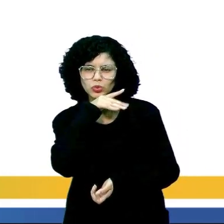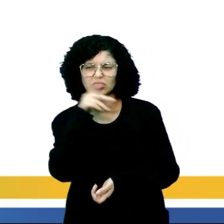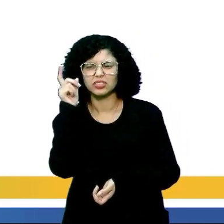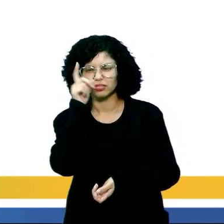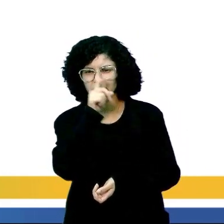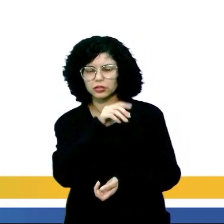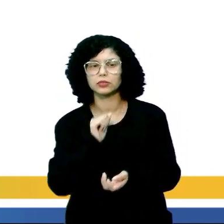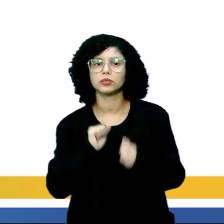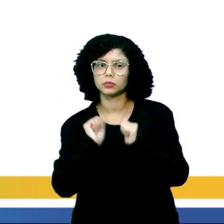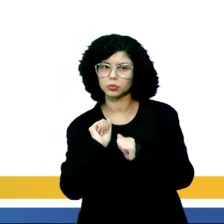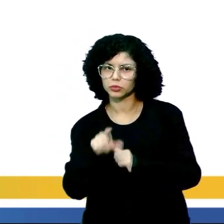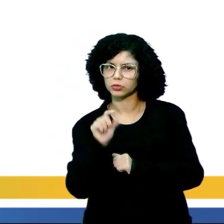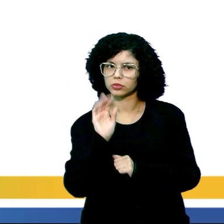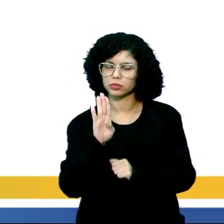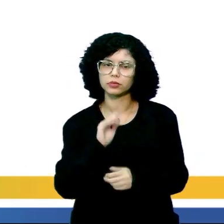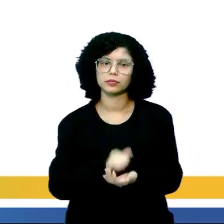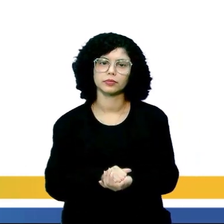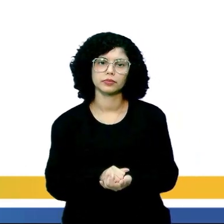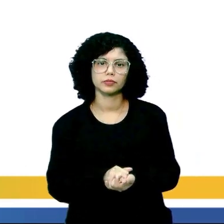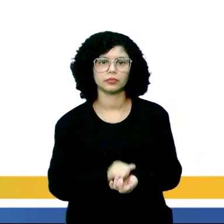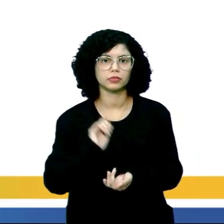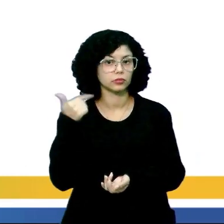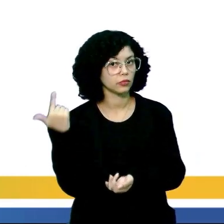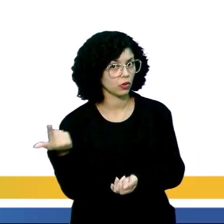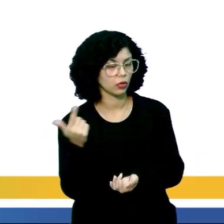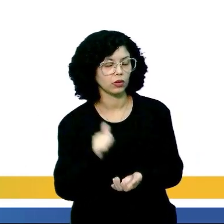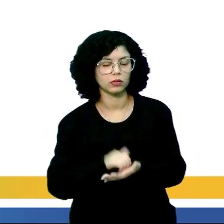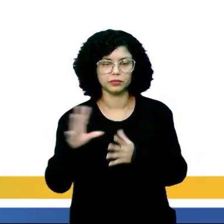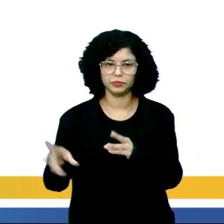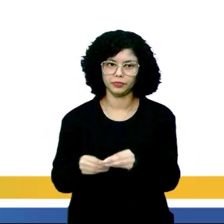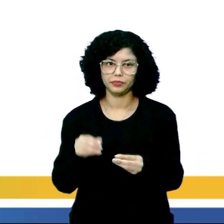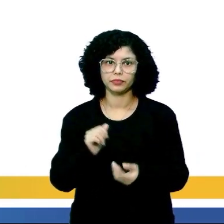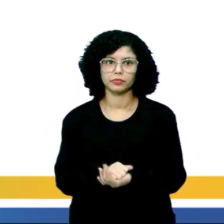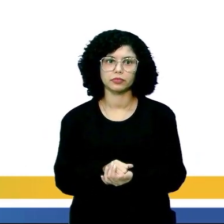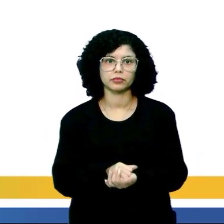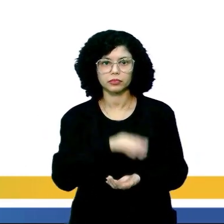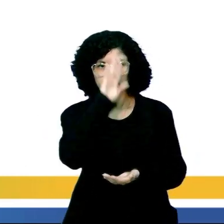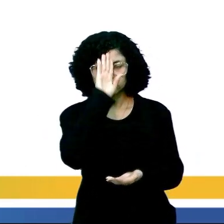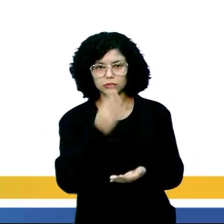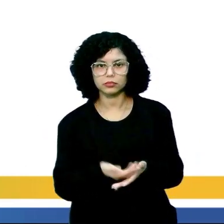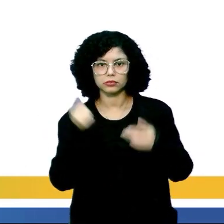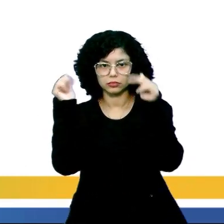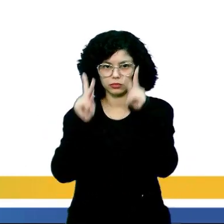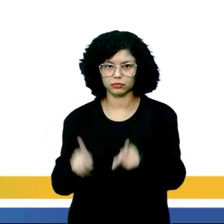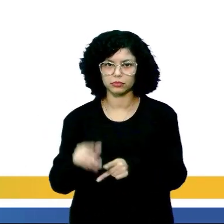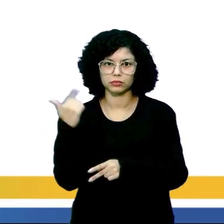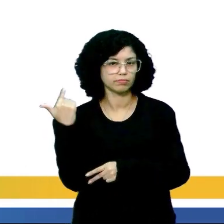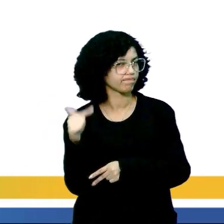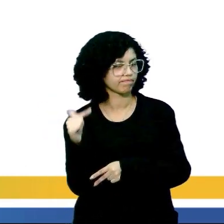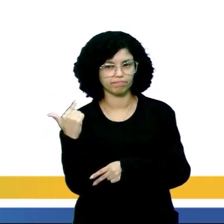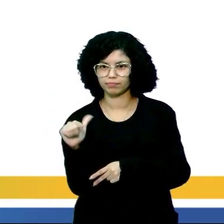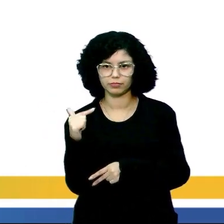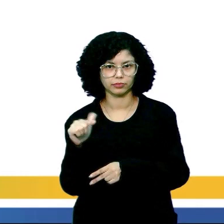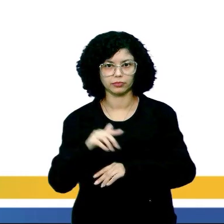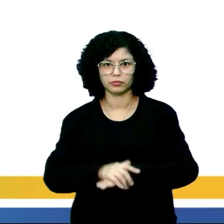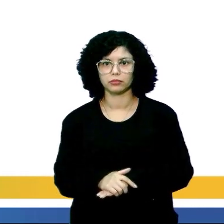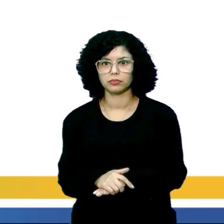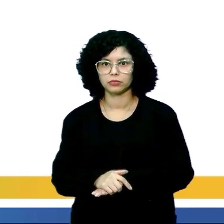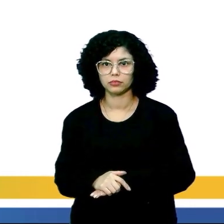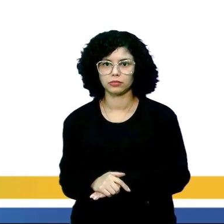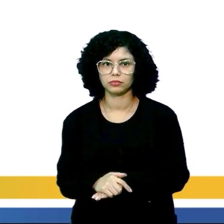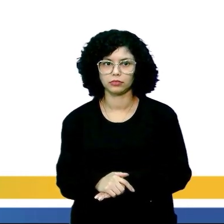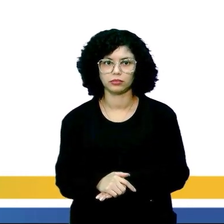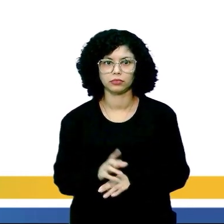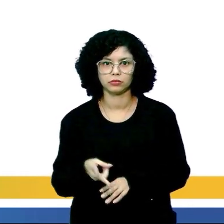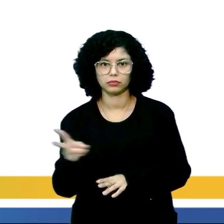né? Pode ser a nossa alternativa, né? Vamos ver se tem uma mais completa do que essa. A letra C acredita que paz não